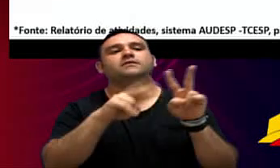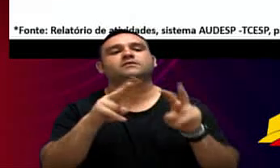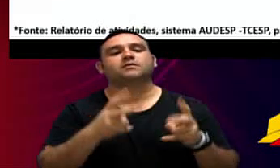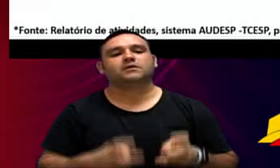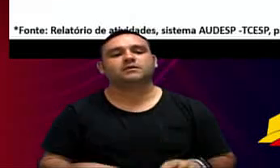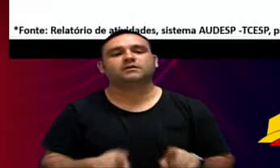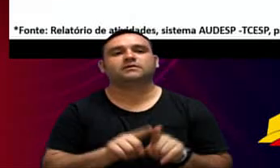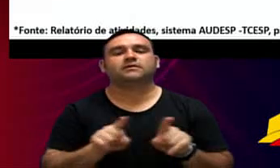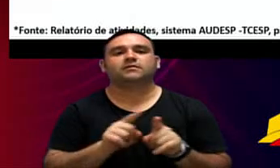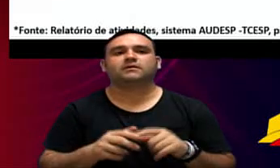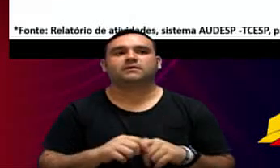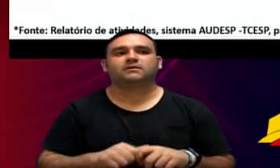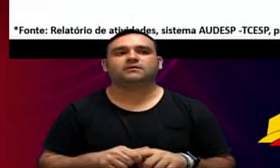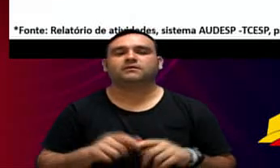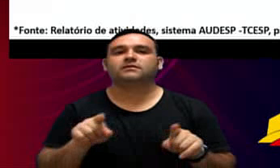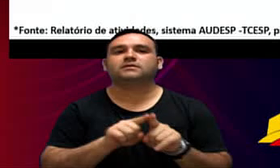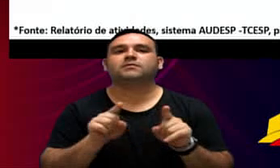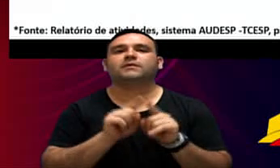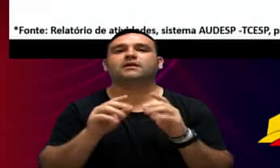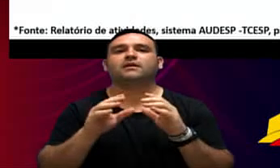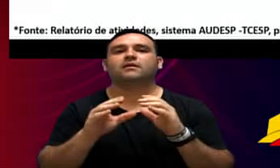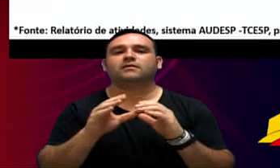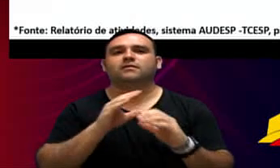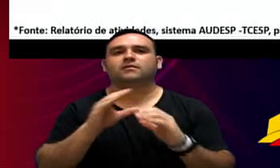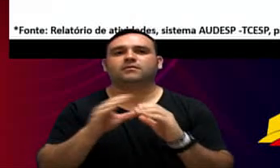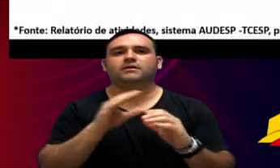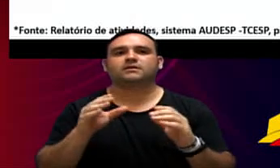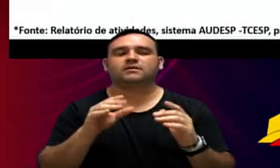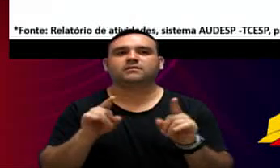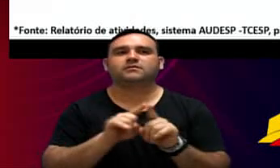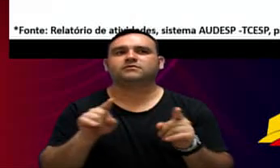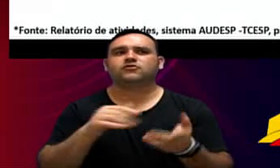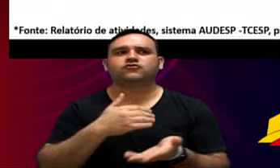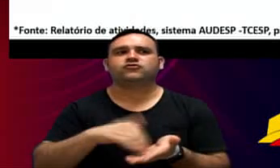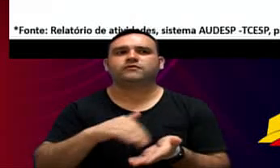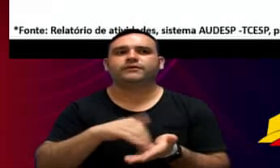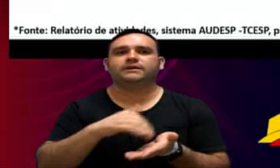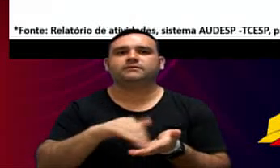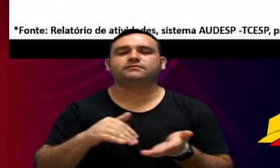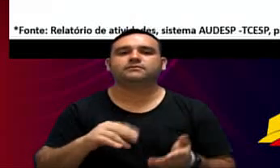composto que forma a comunicação institucional da Prefeitura de Sorocaba.